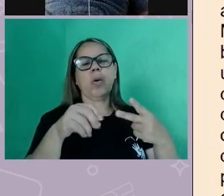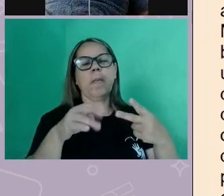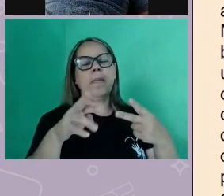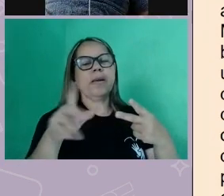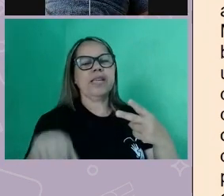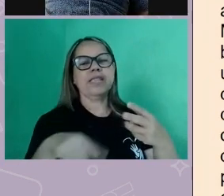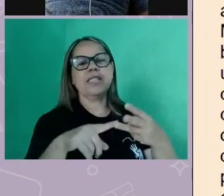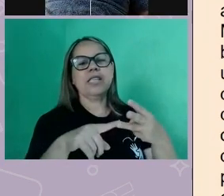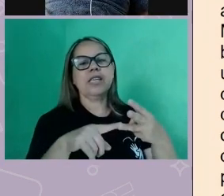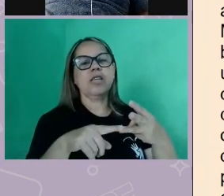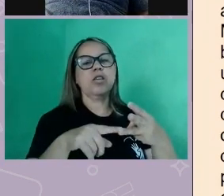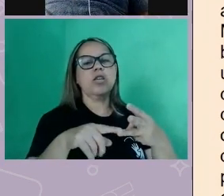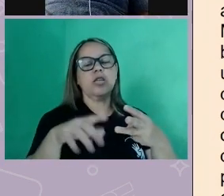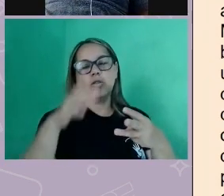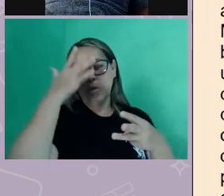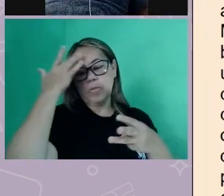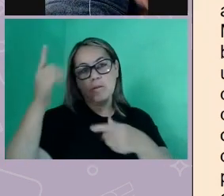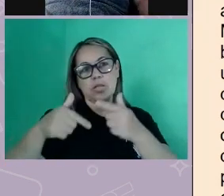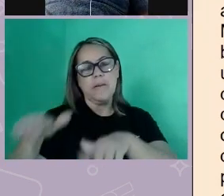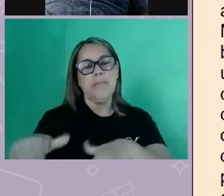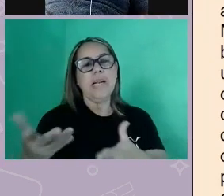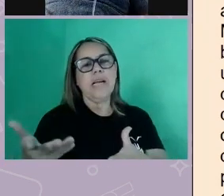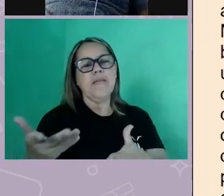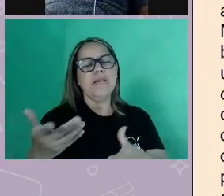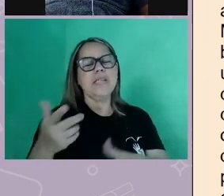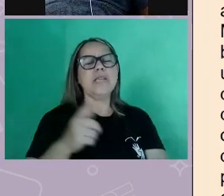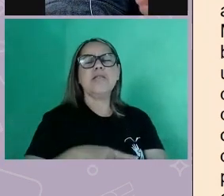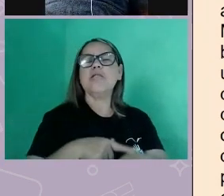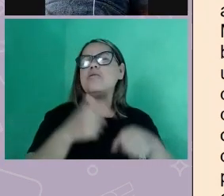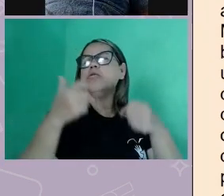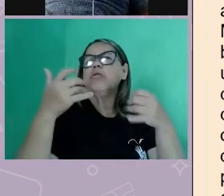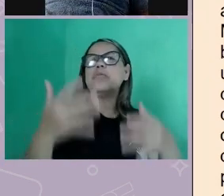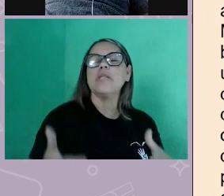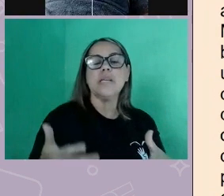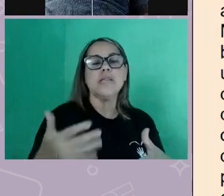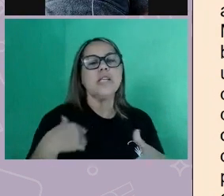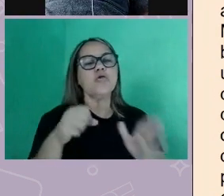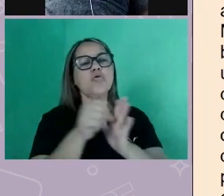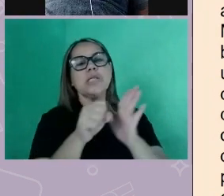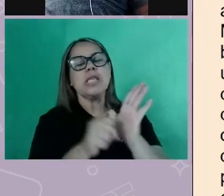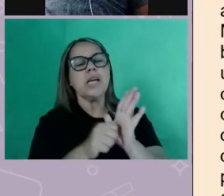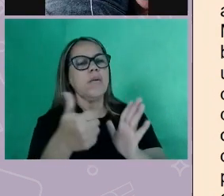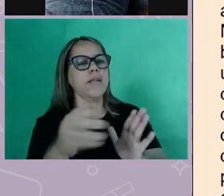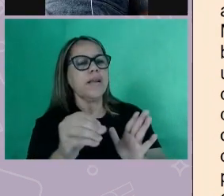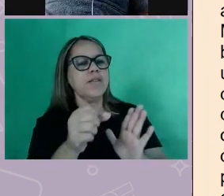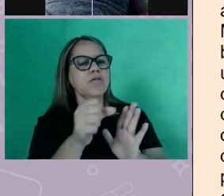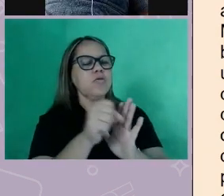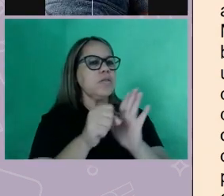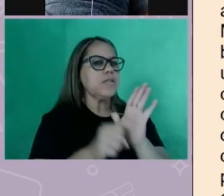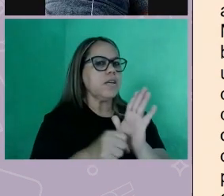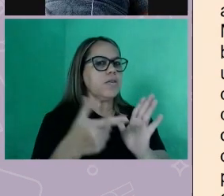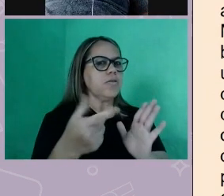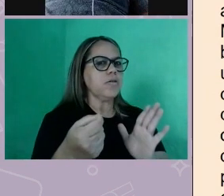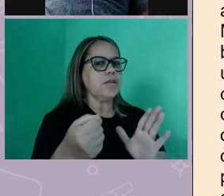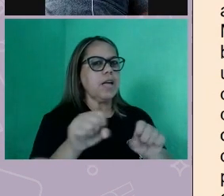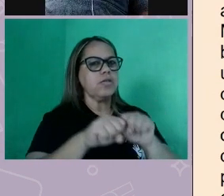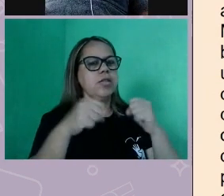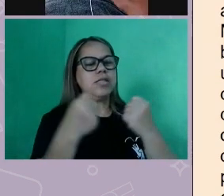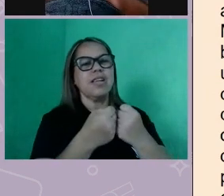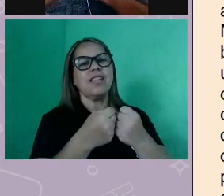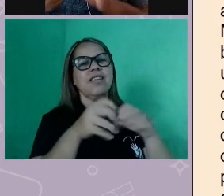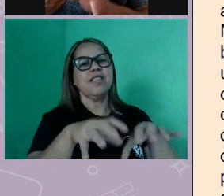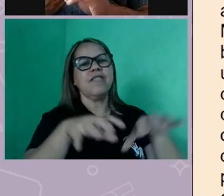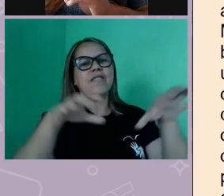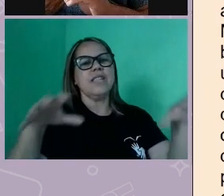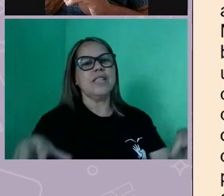época se dizia no próprio medievo lá no século X e XI que a sociedade era dividida entre aqueles